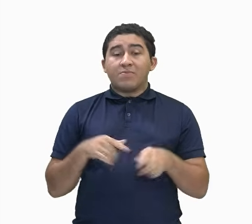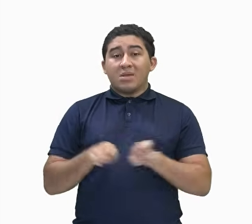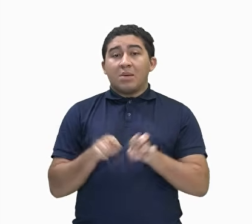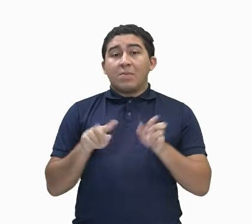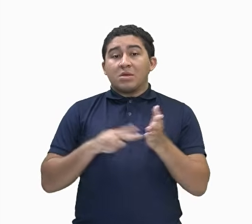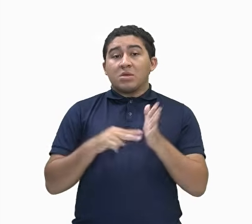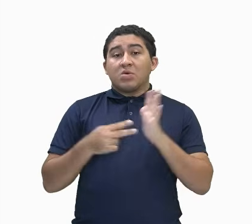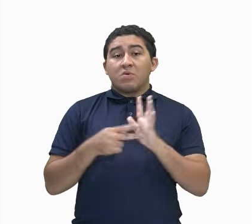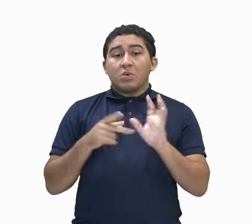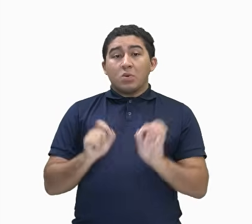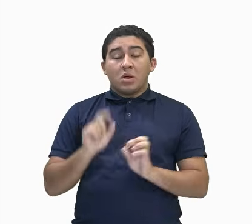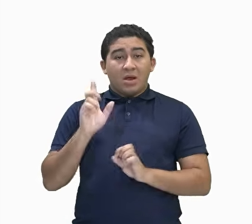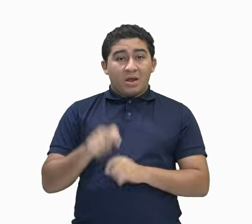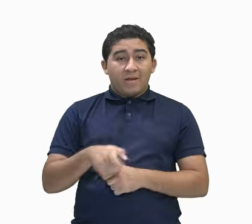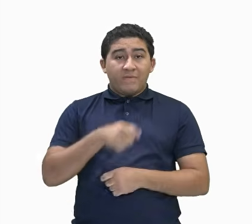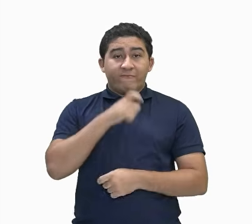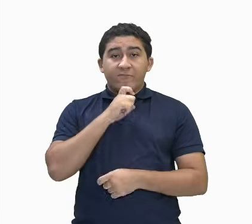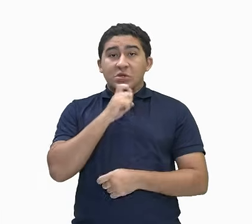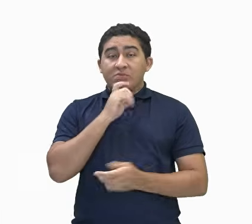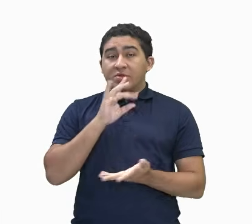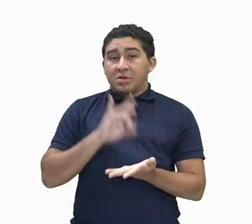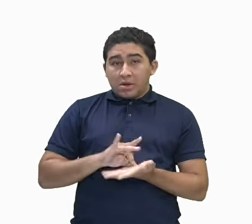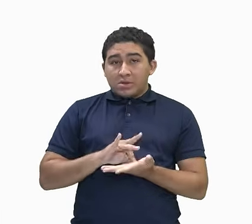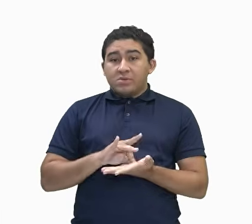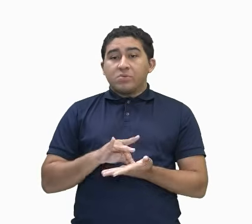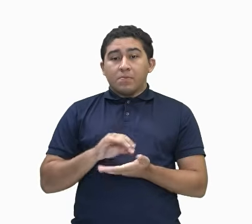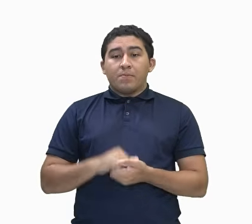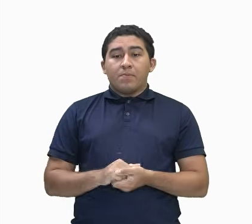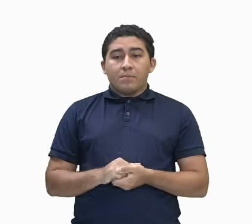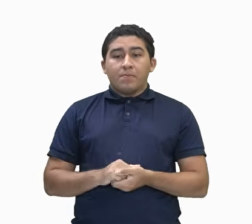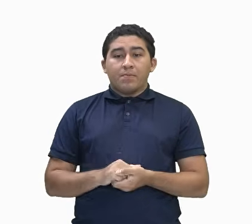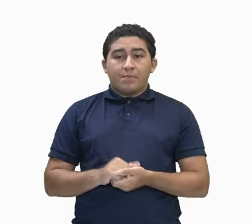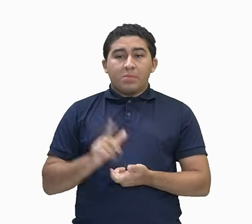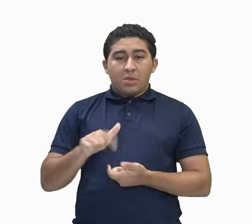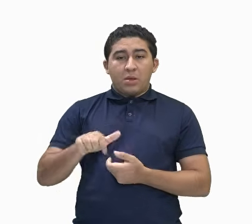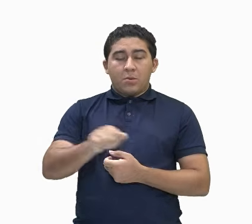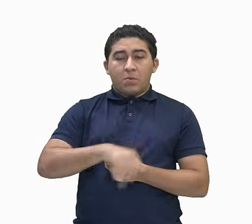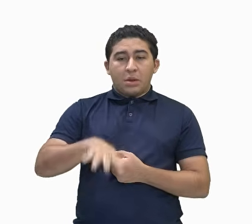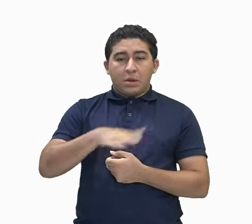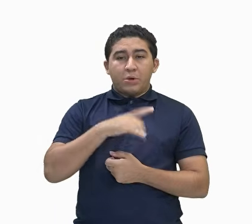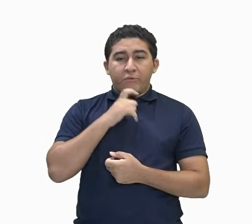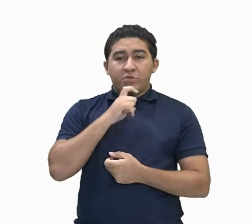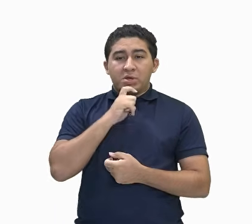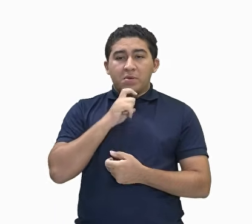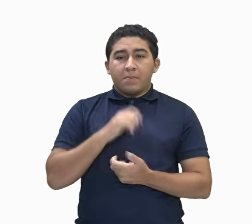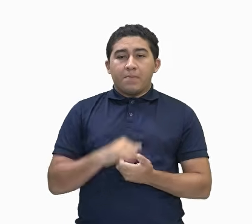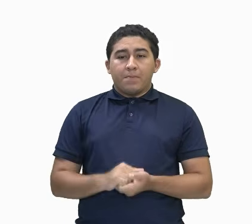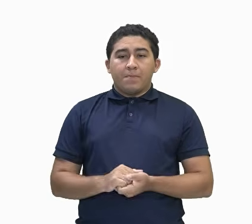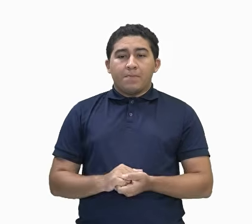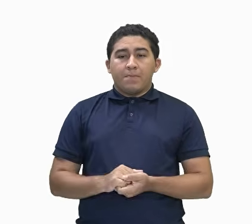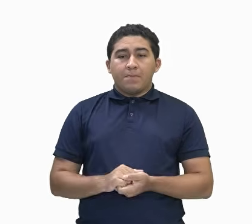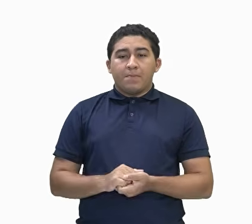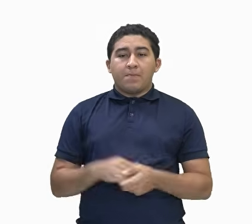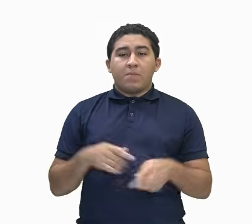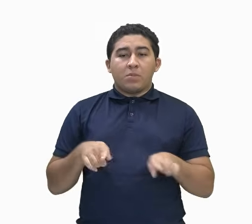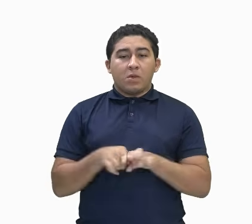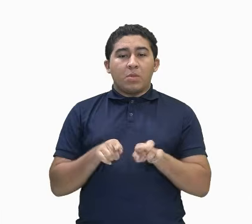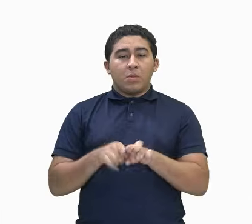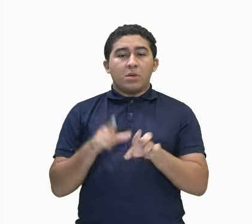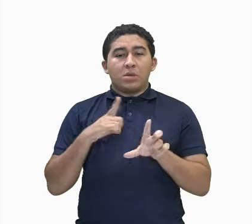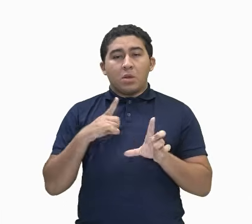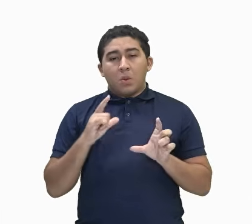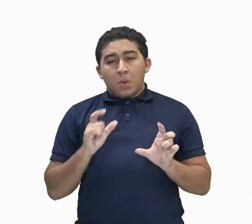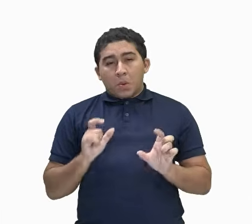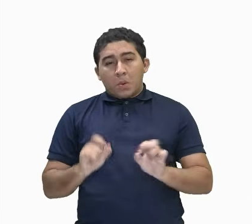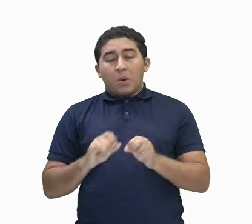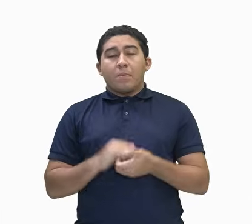sendo muito frio, né? Realmente ali uma área gélida. Também teremos, gente, as zonas temperadas,